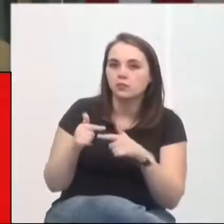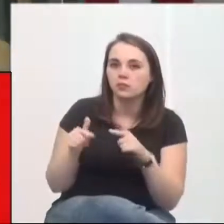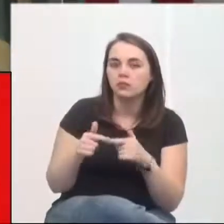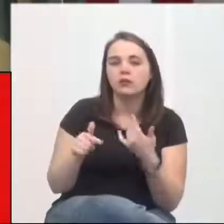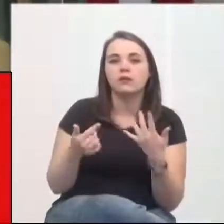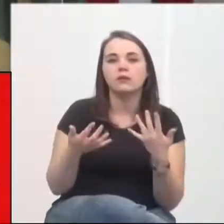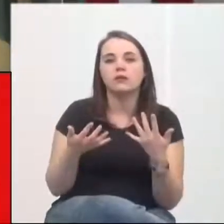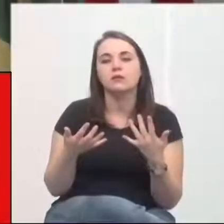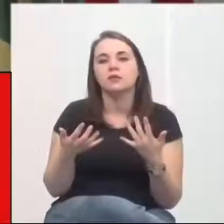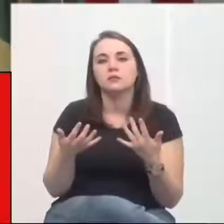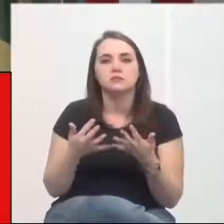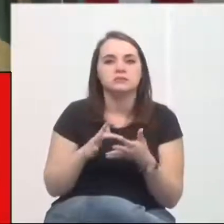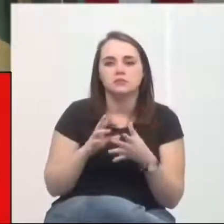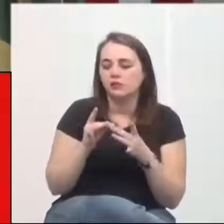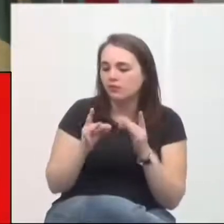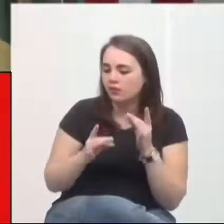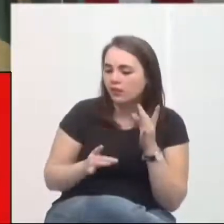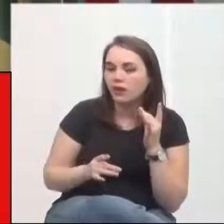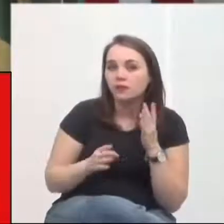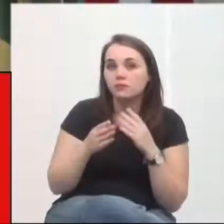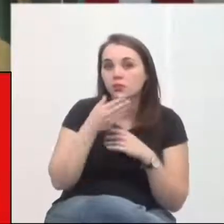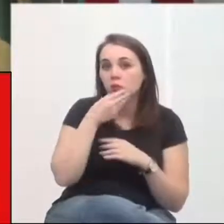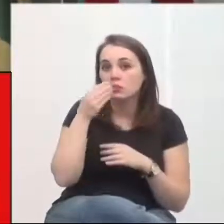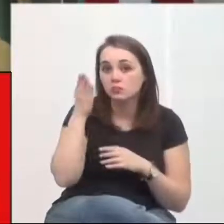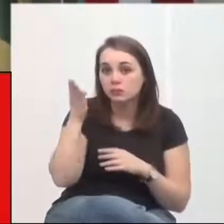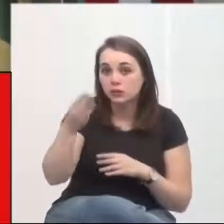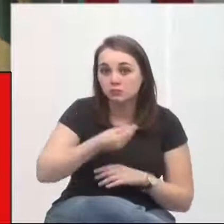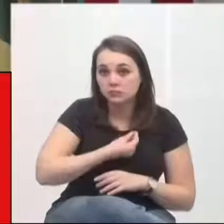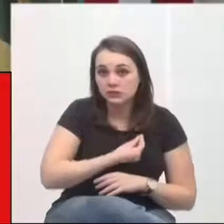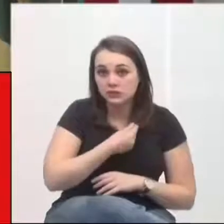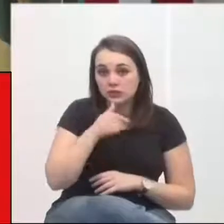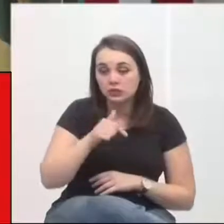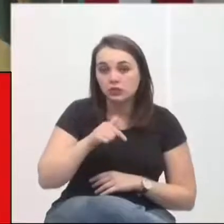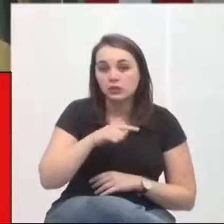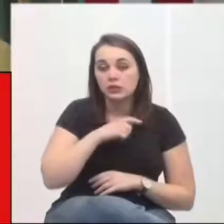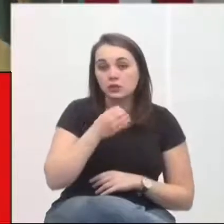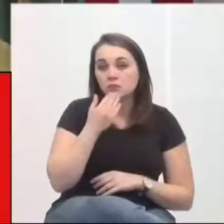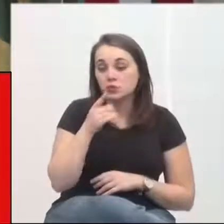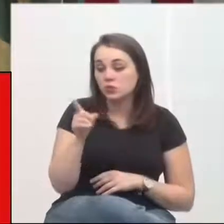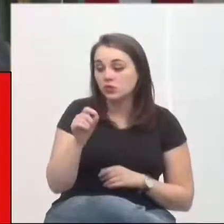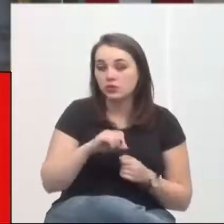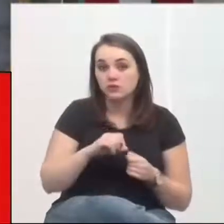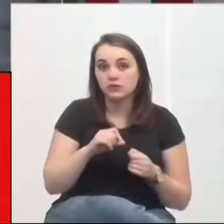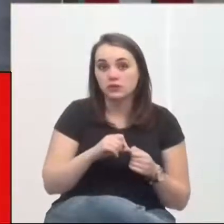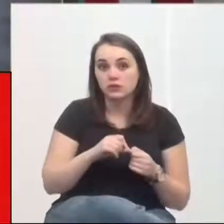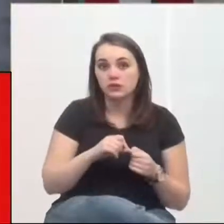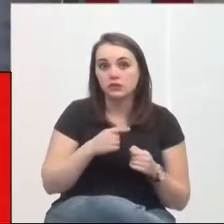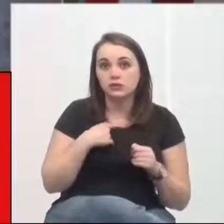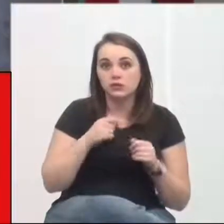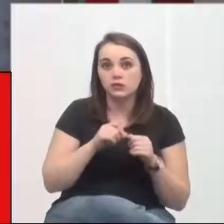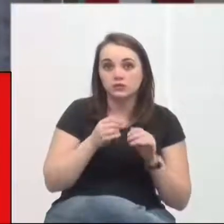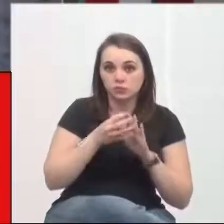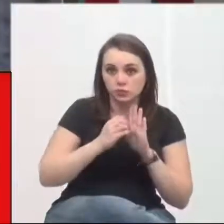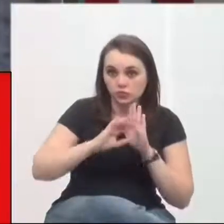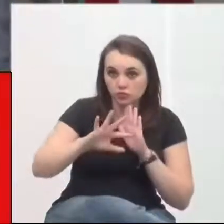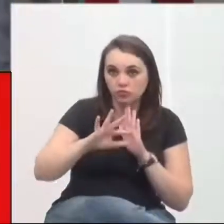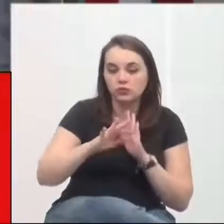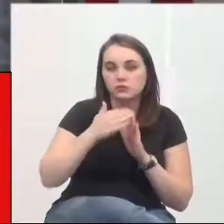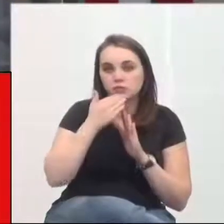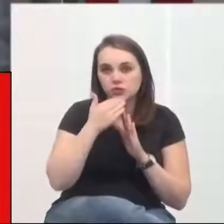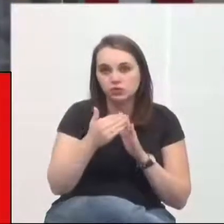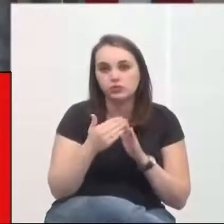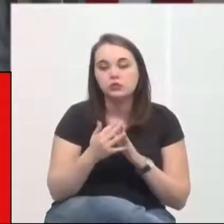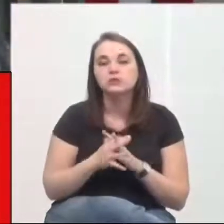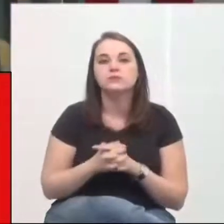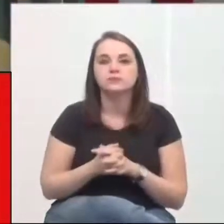com problema. O Viola está aí, ó, e tem alguns pedidos que ele faz, eu faço por indicação, que o senhor sabe que não é nada